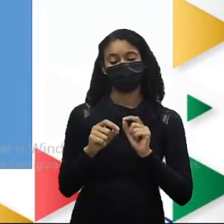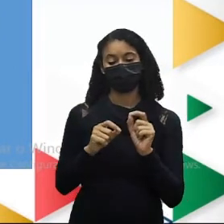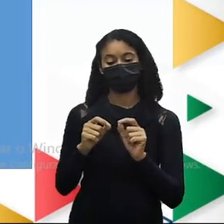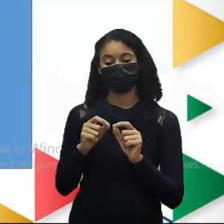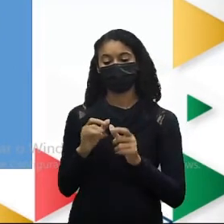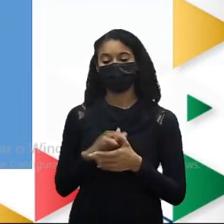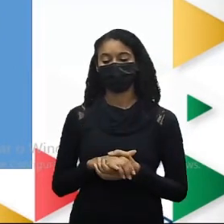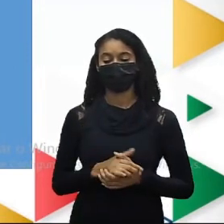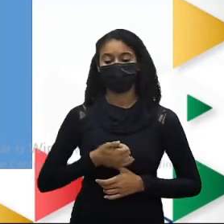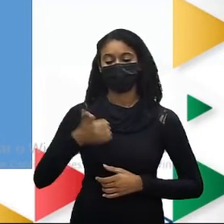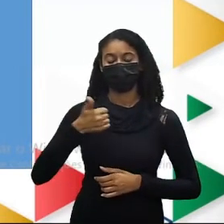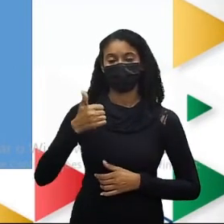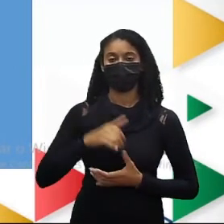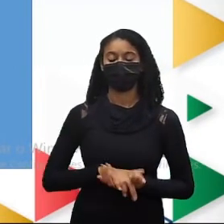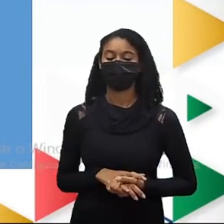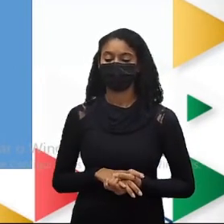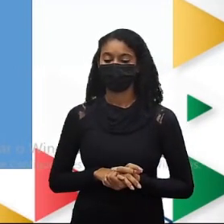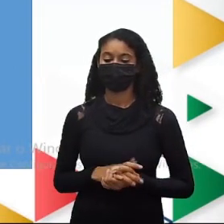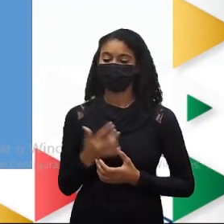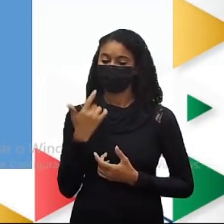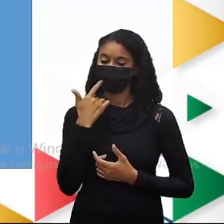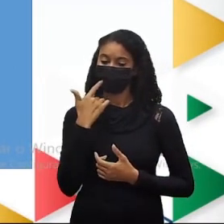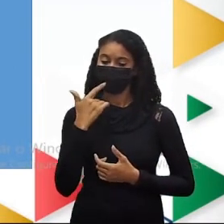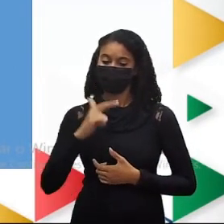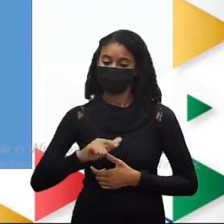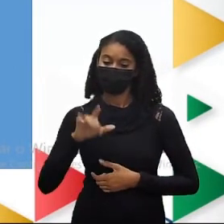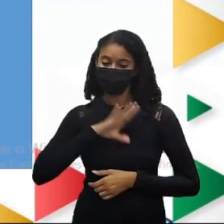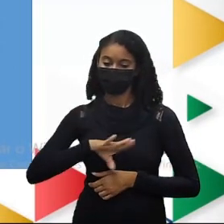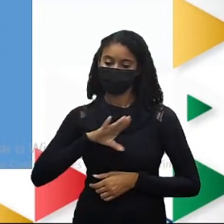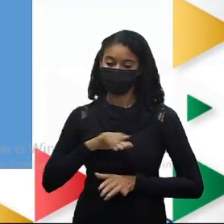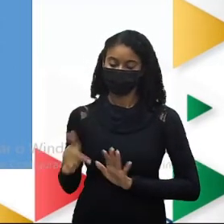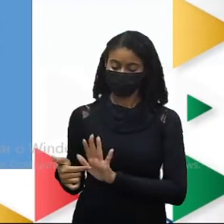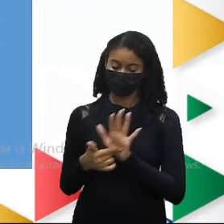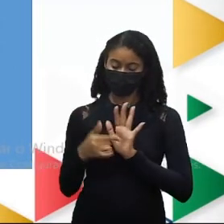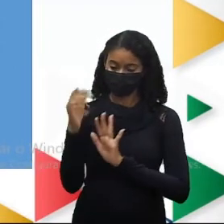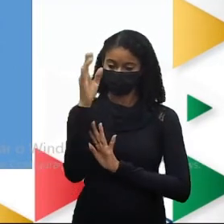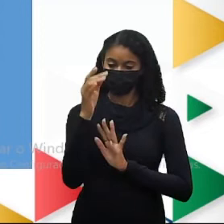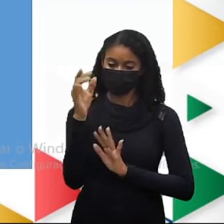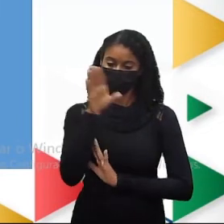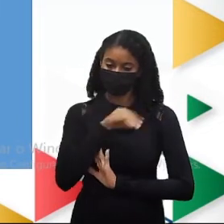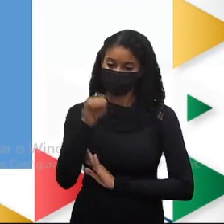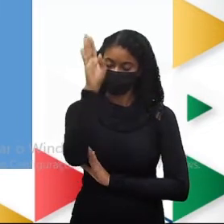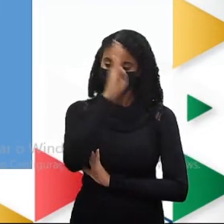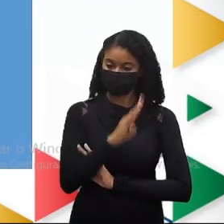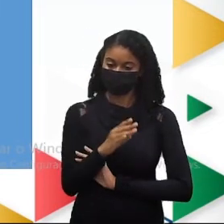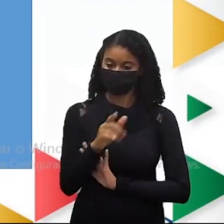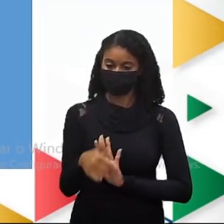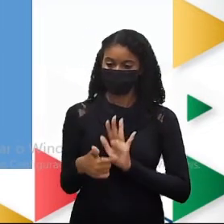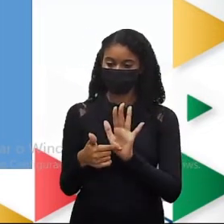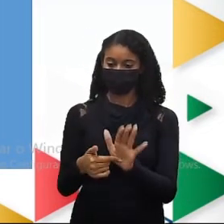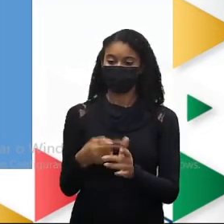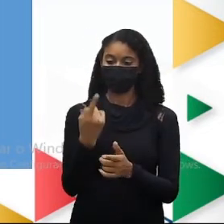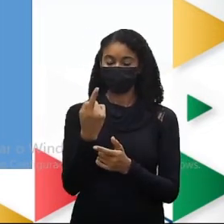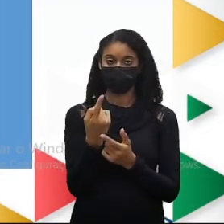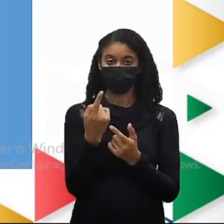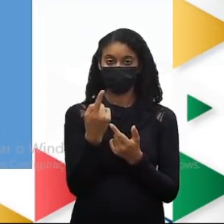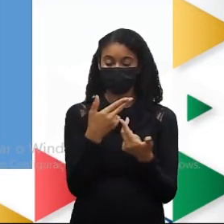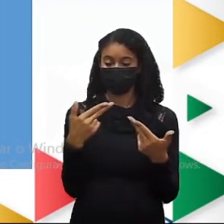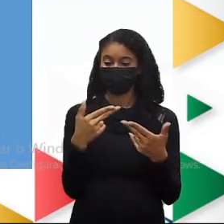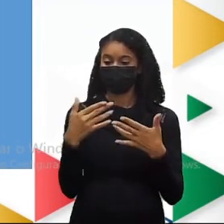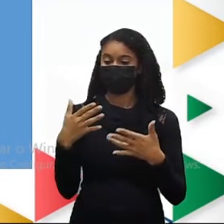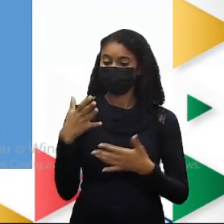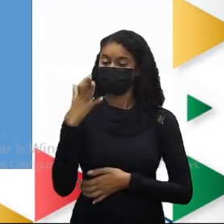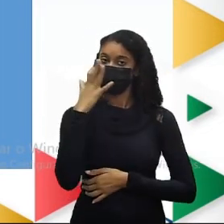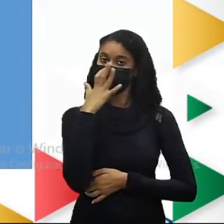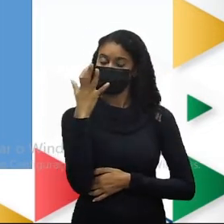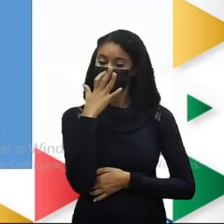mito, a língua portuguesa falada no Brasil apresenta uma unidade surpreendente, é um mito,